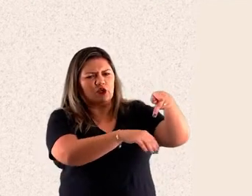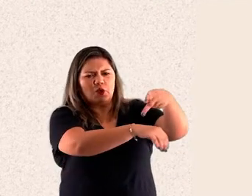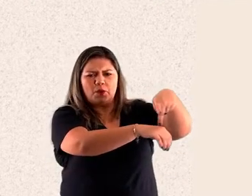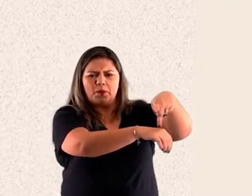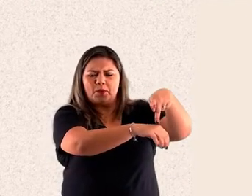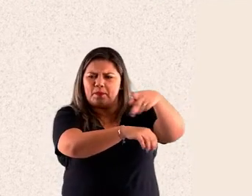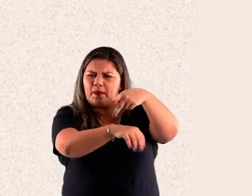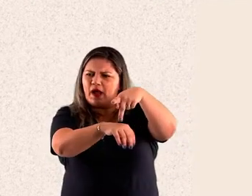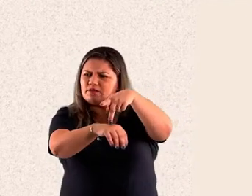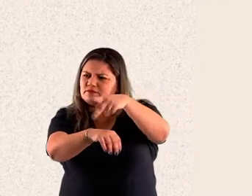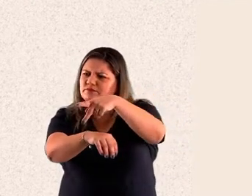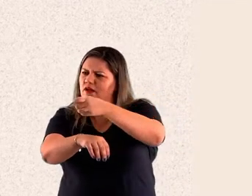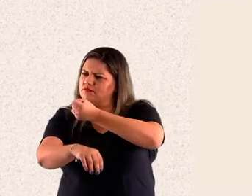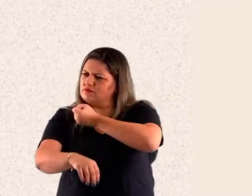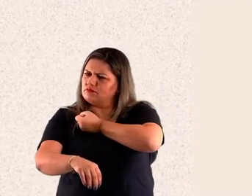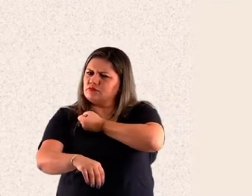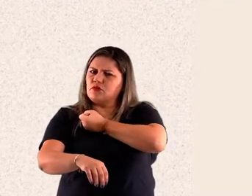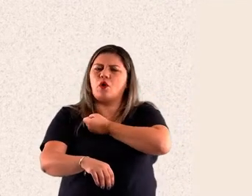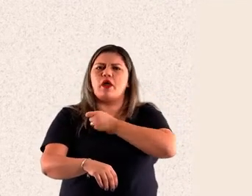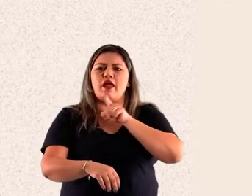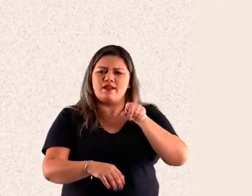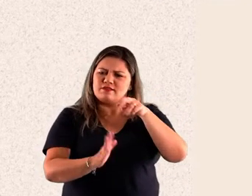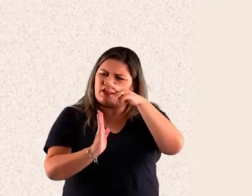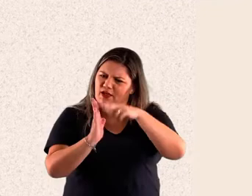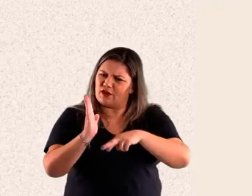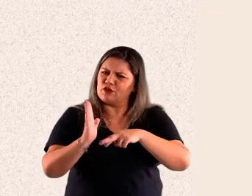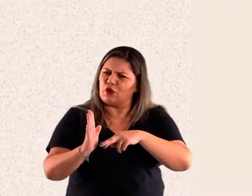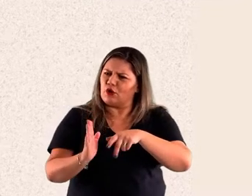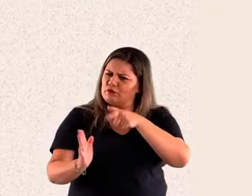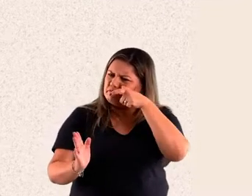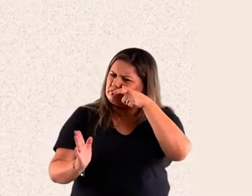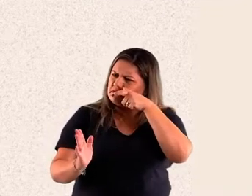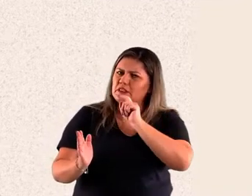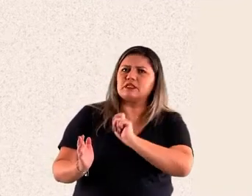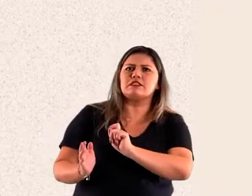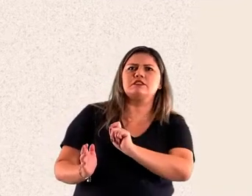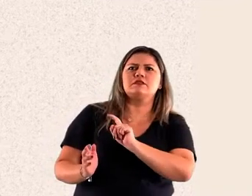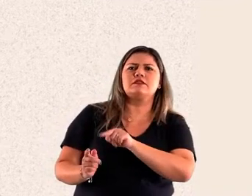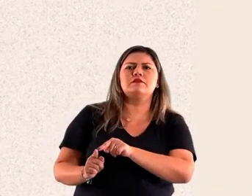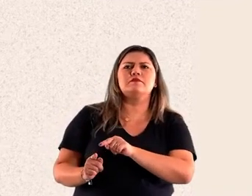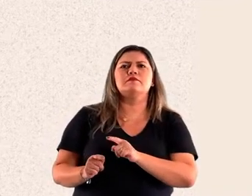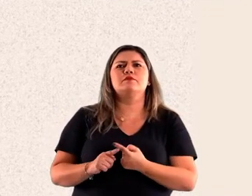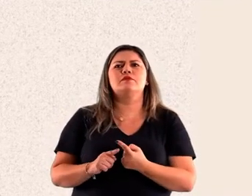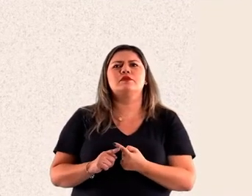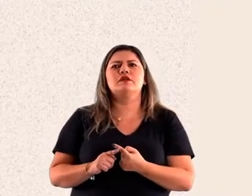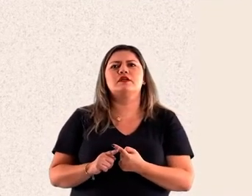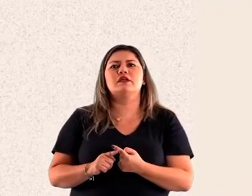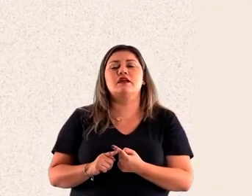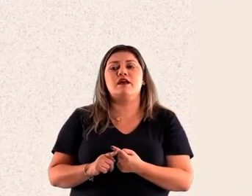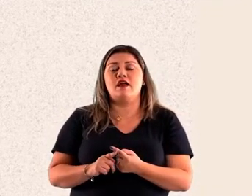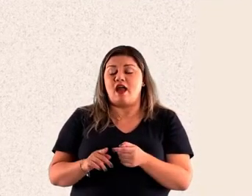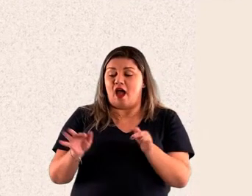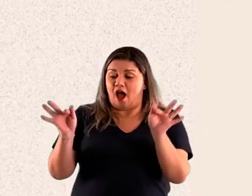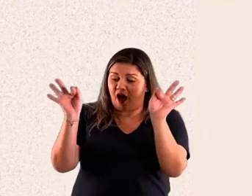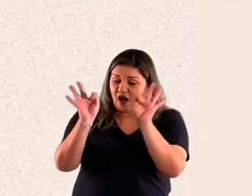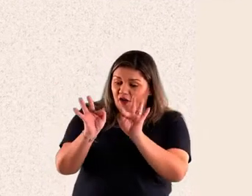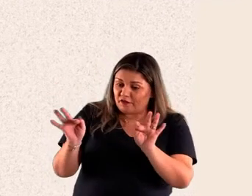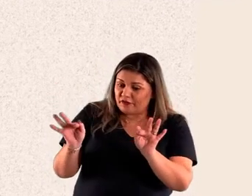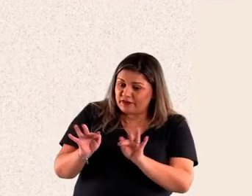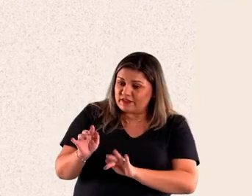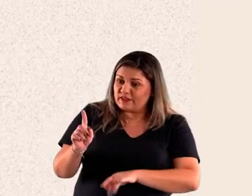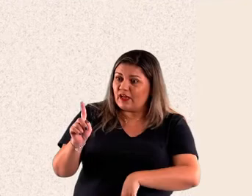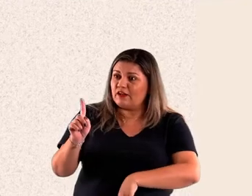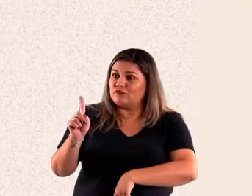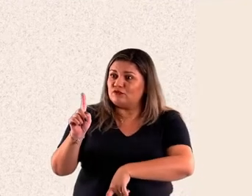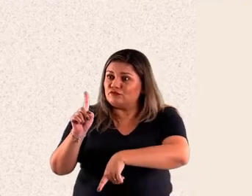relatório é muito interessante porque a a felicidade o nível de